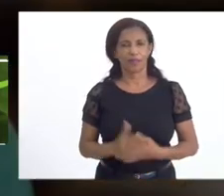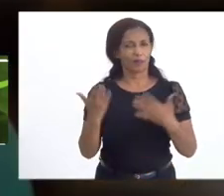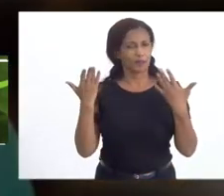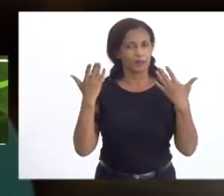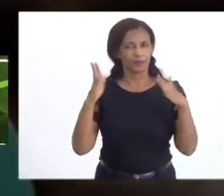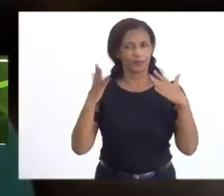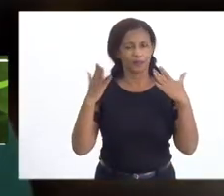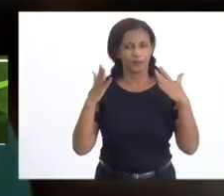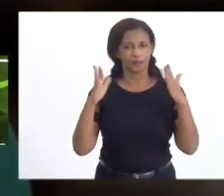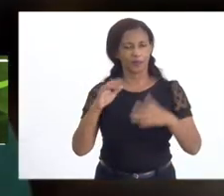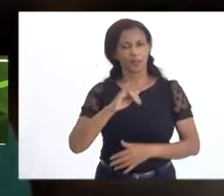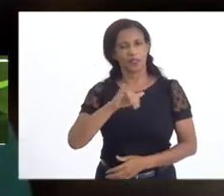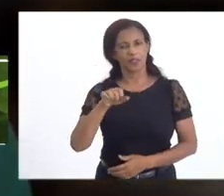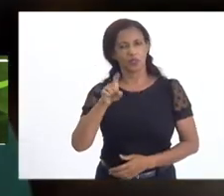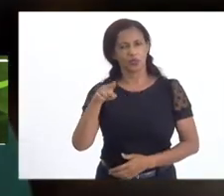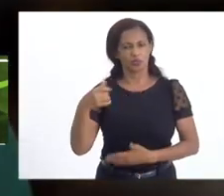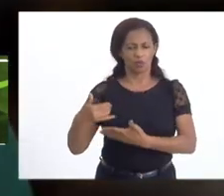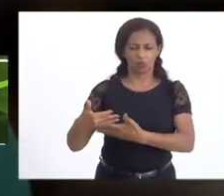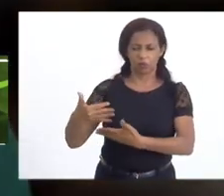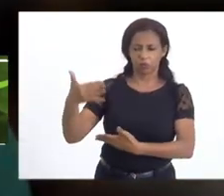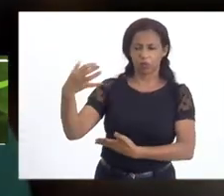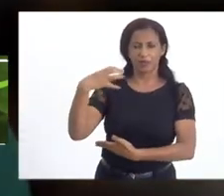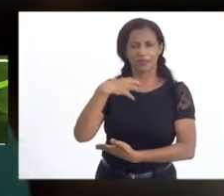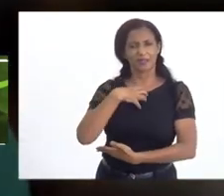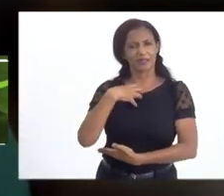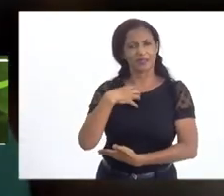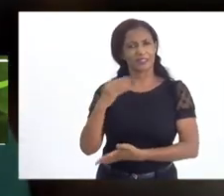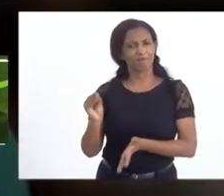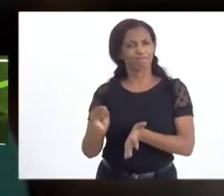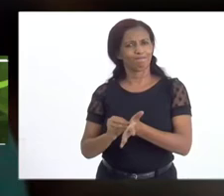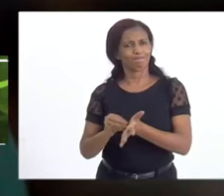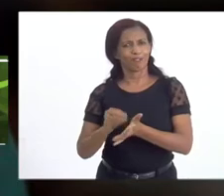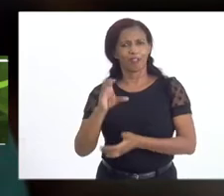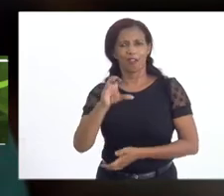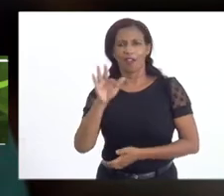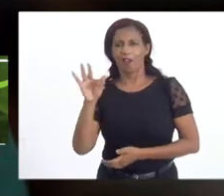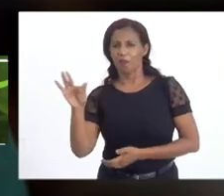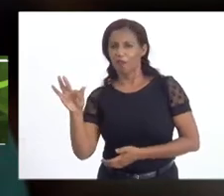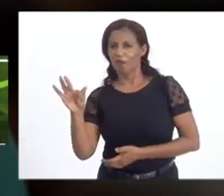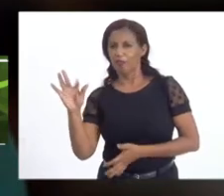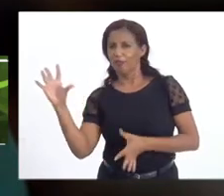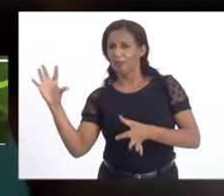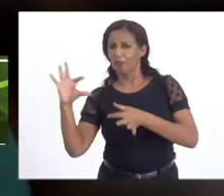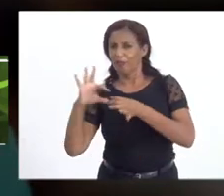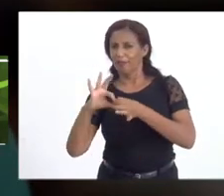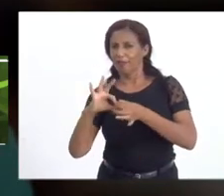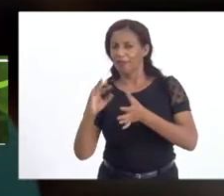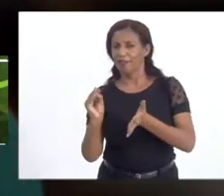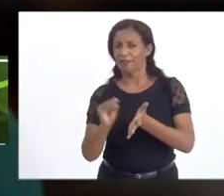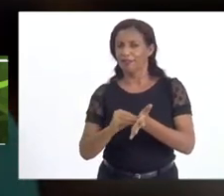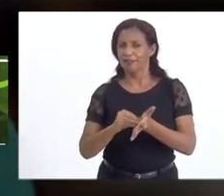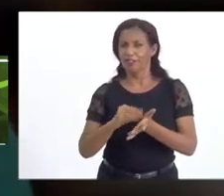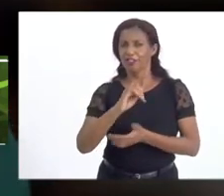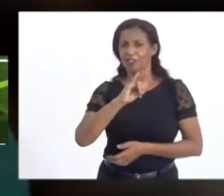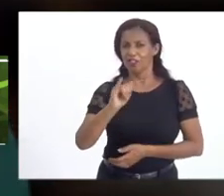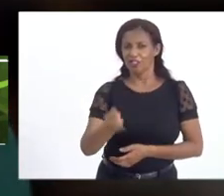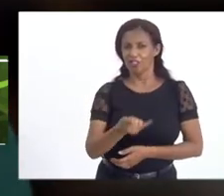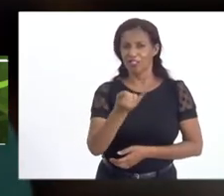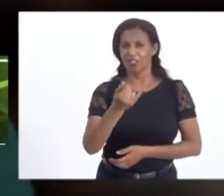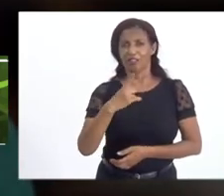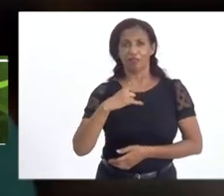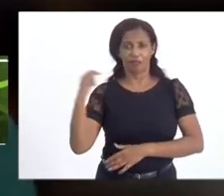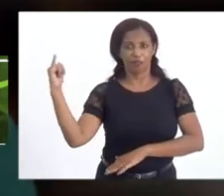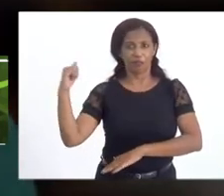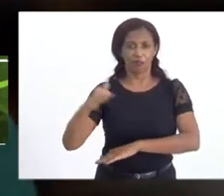Parabéns, senhor José Carlos, aí, pela apresentação. Senti falta só do aeroporto de Cabo Frio ali nas conexões. Em janeiro nós tivemos